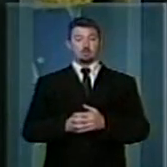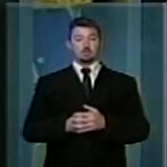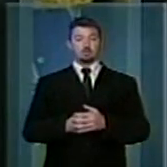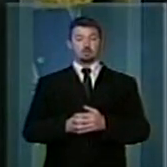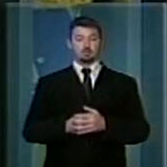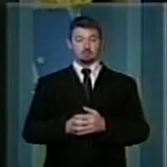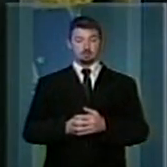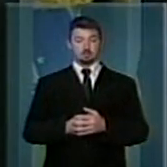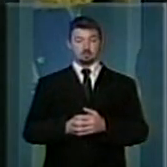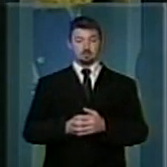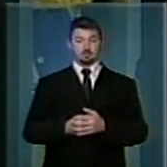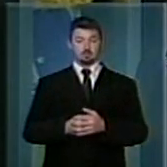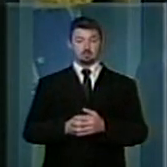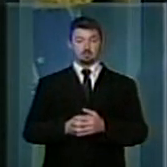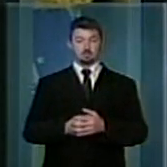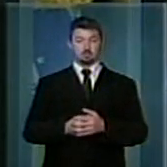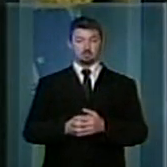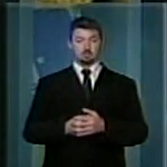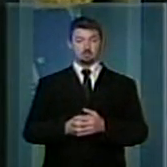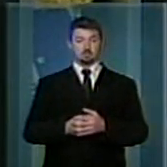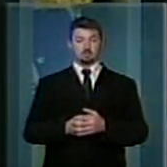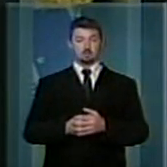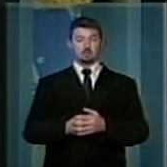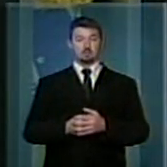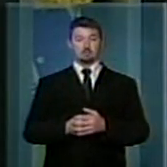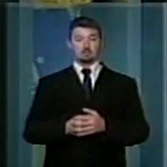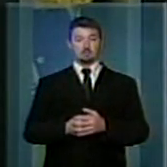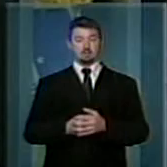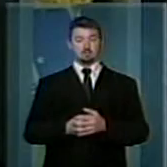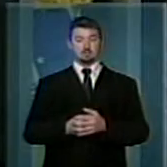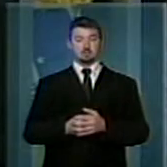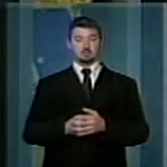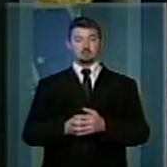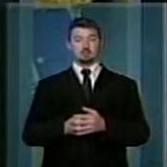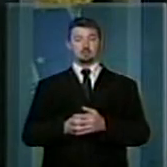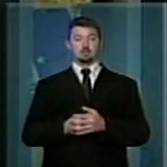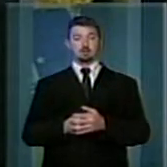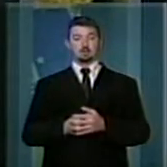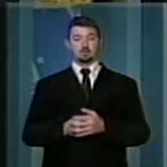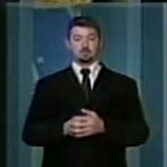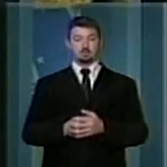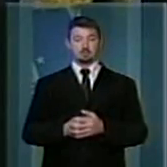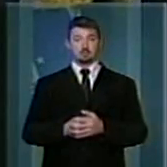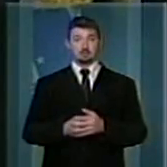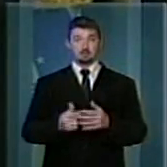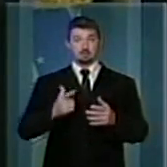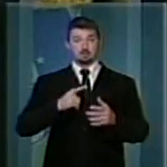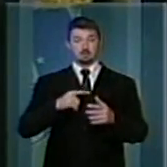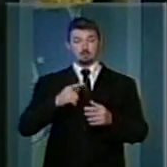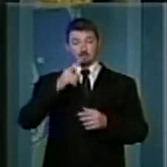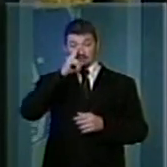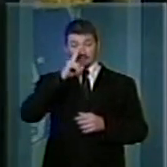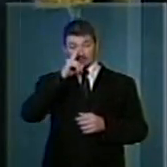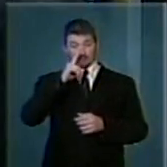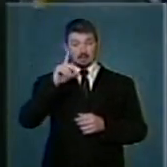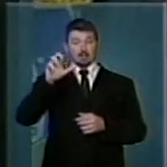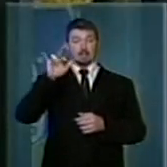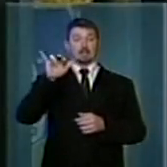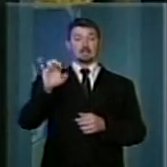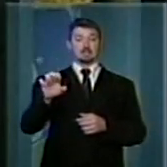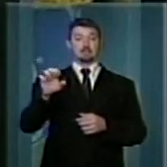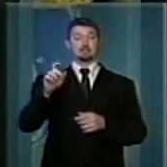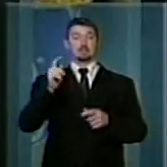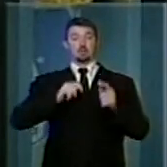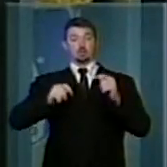e hoje está mais preparado para o enfrentamento da grave crise econômica na Europa e nos